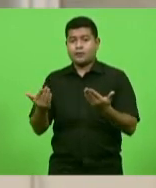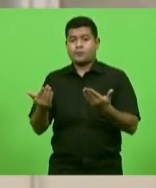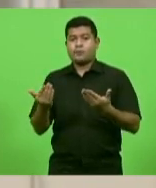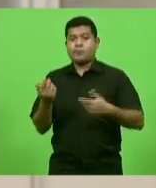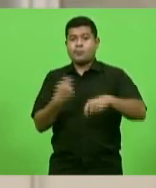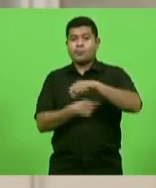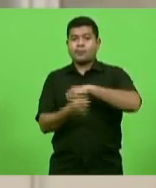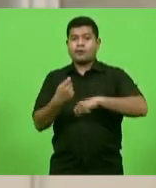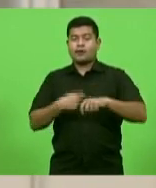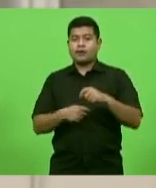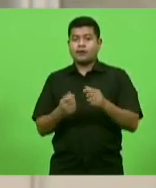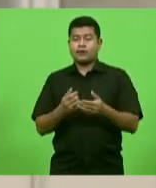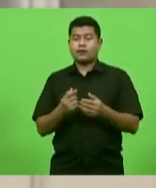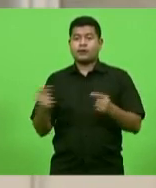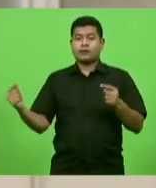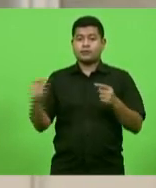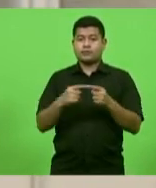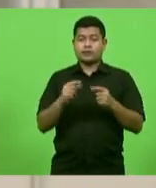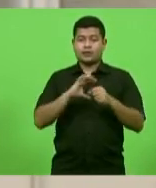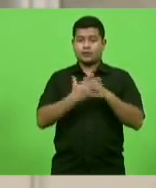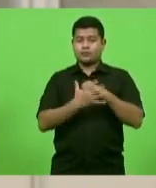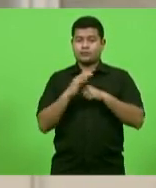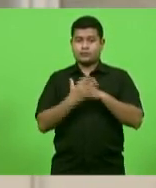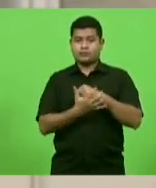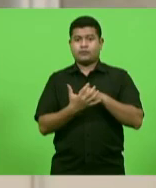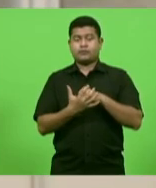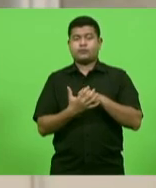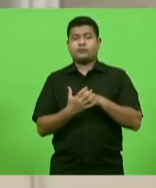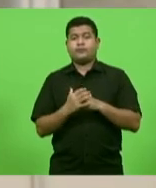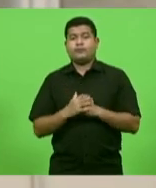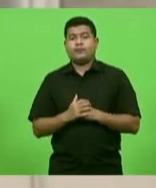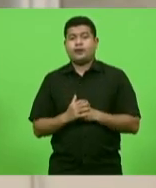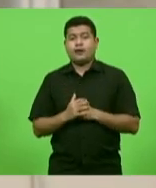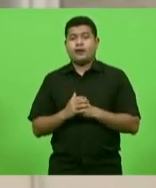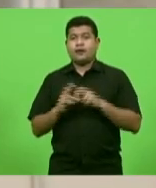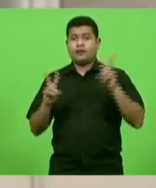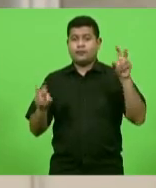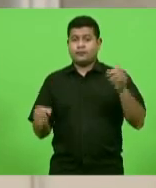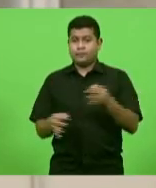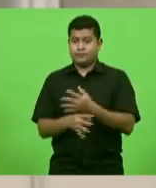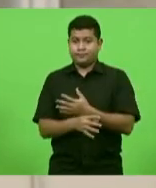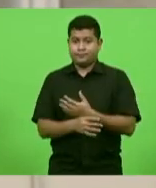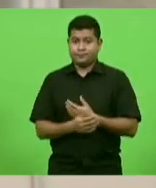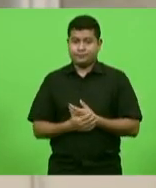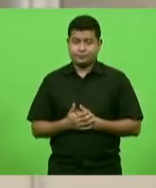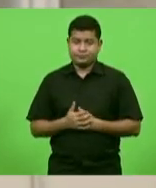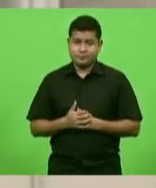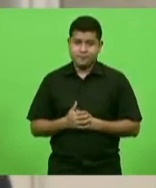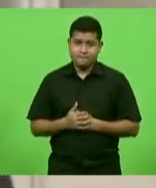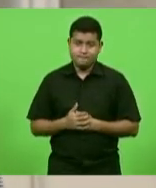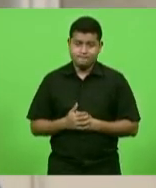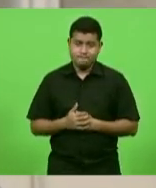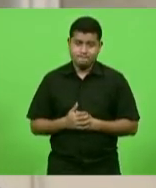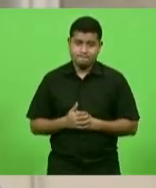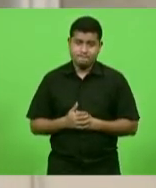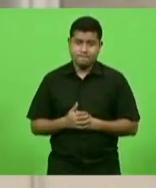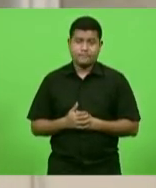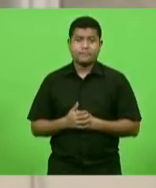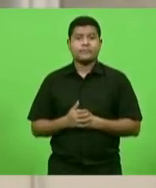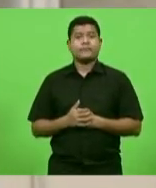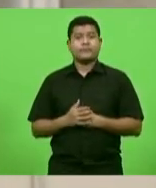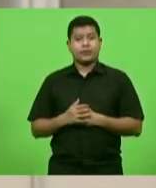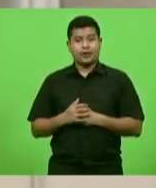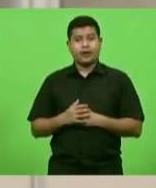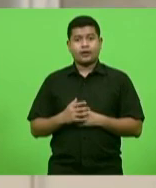provocados pela pandemia do coronavírus corridas 19" e no mesmo